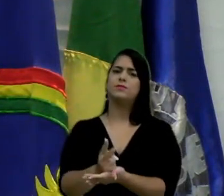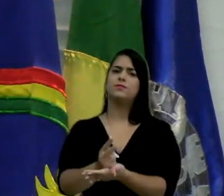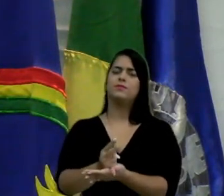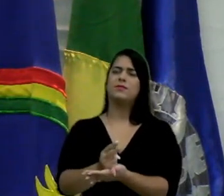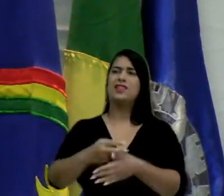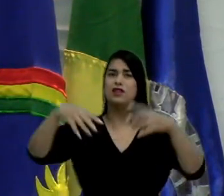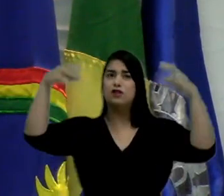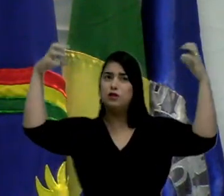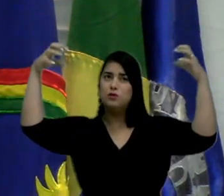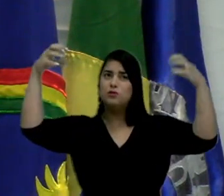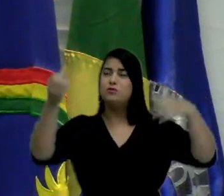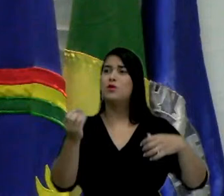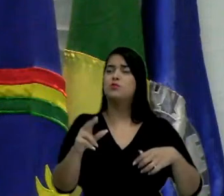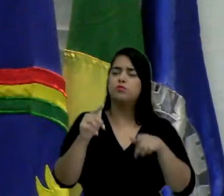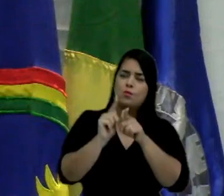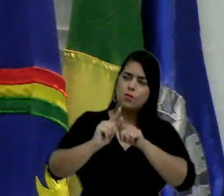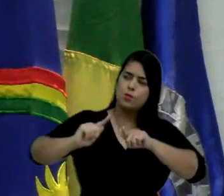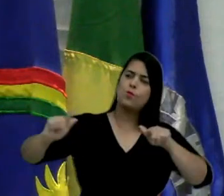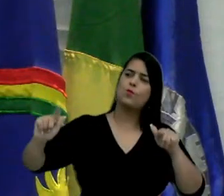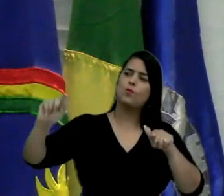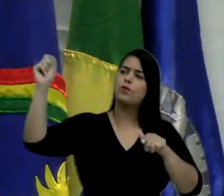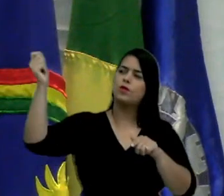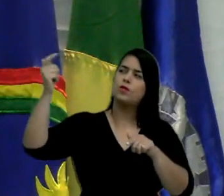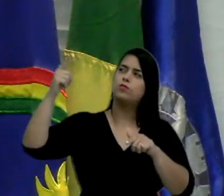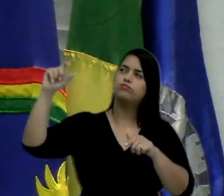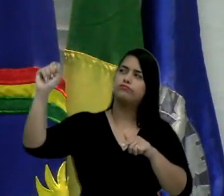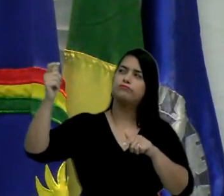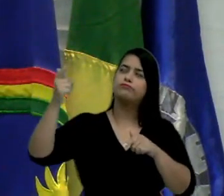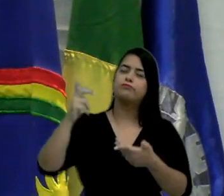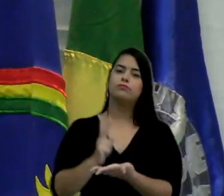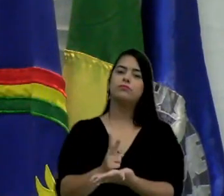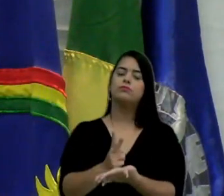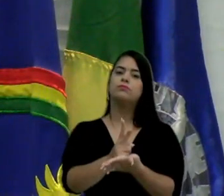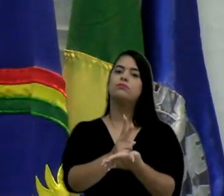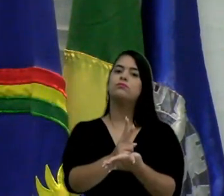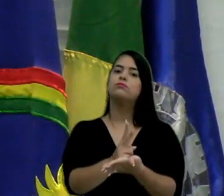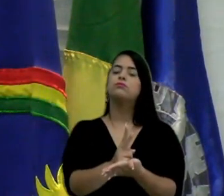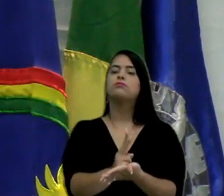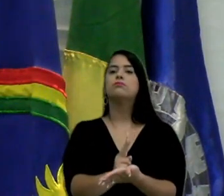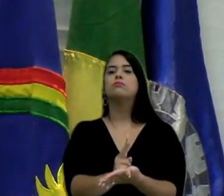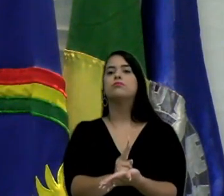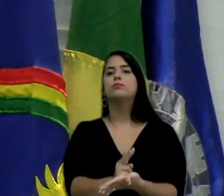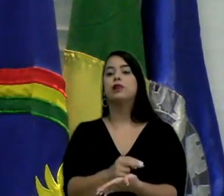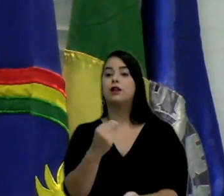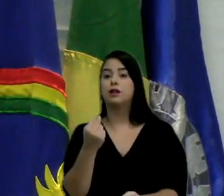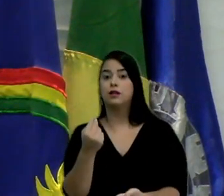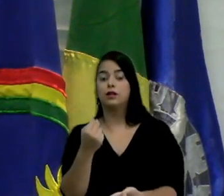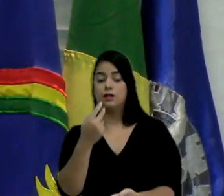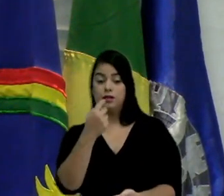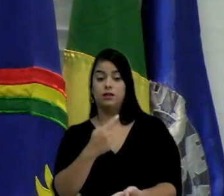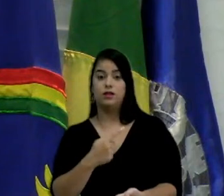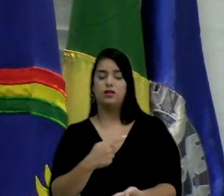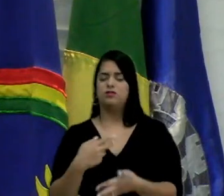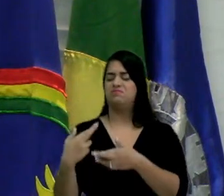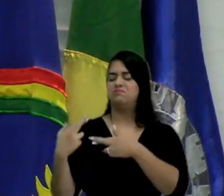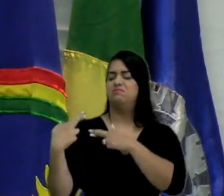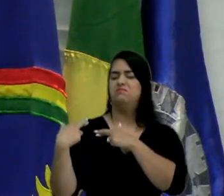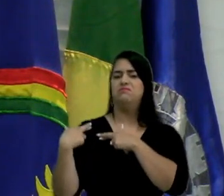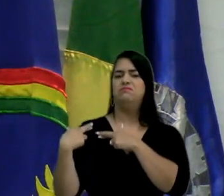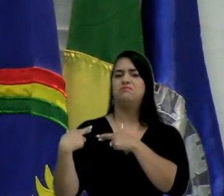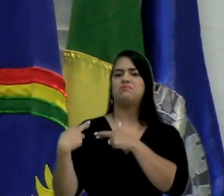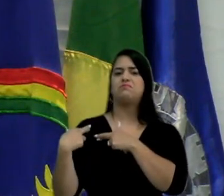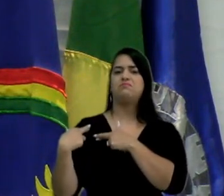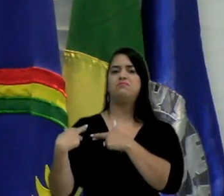ou não tá lá sempre produzindo e nós enquanto representante da categoria estamos firmes aí